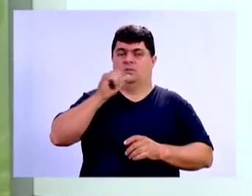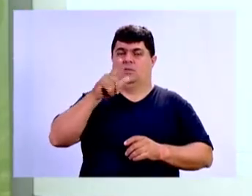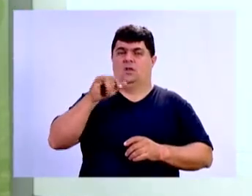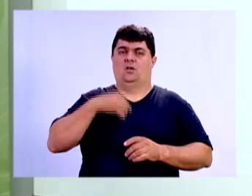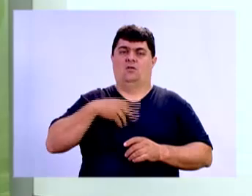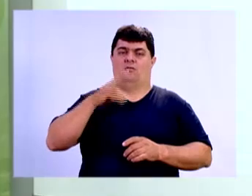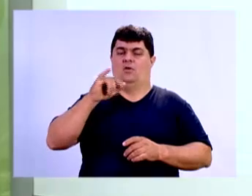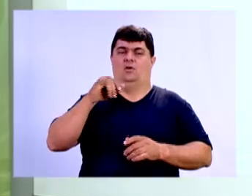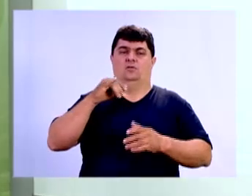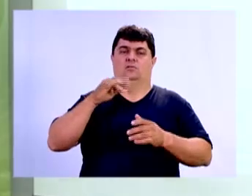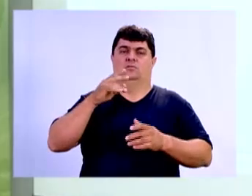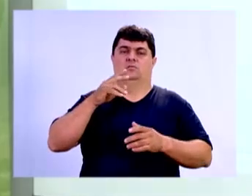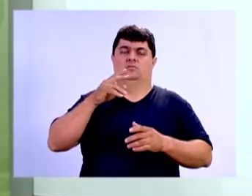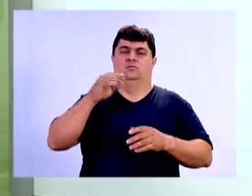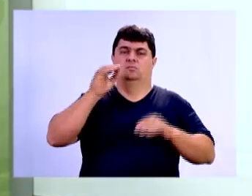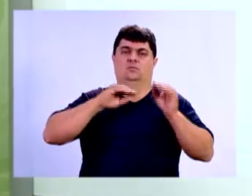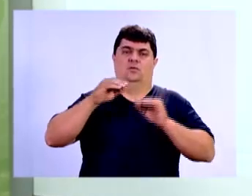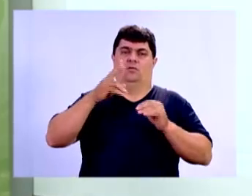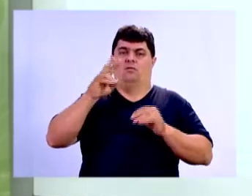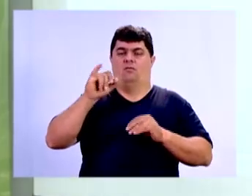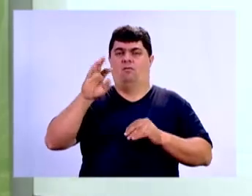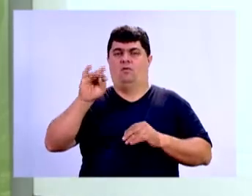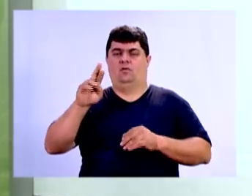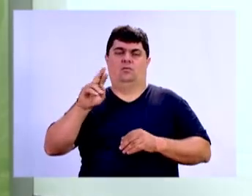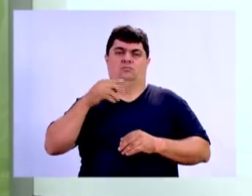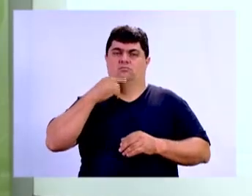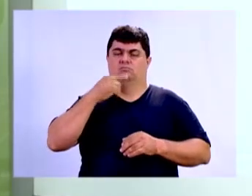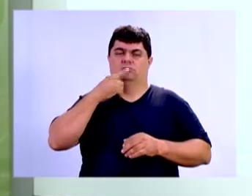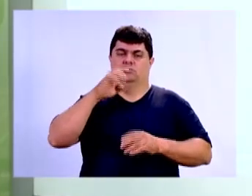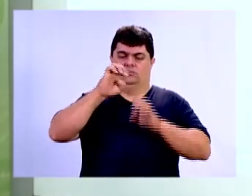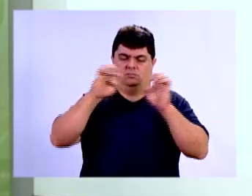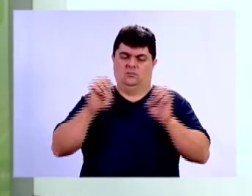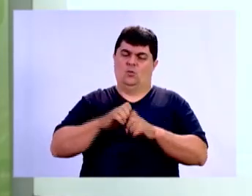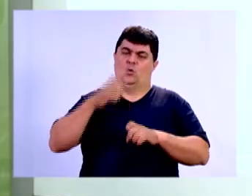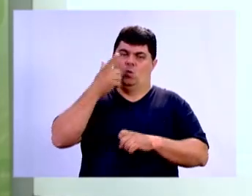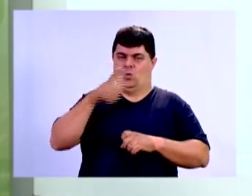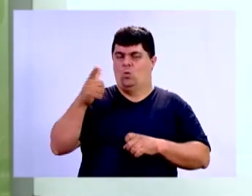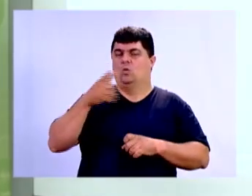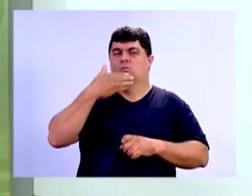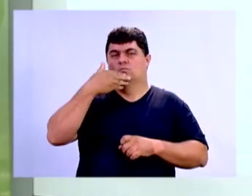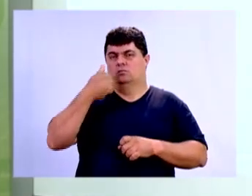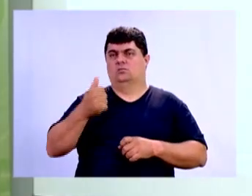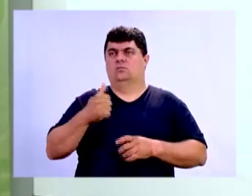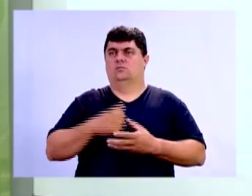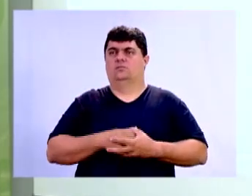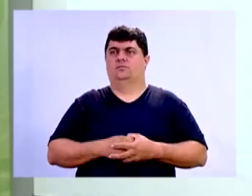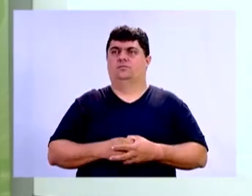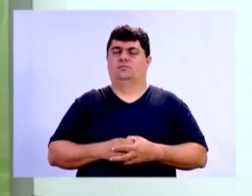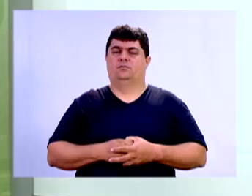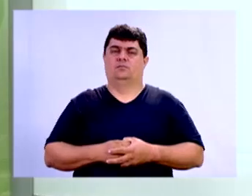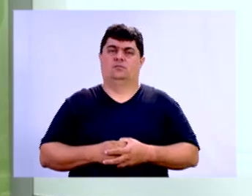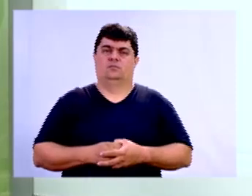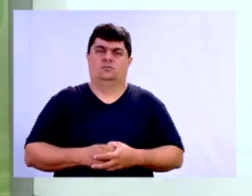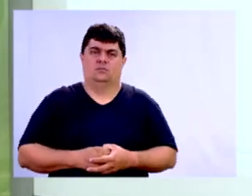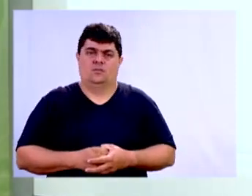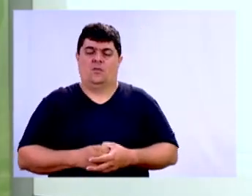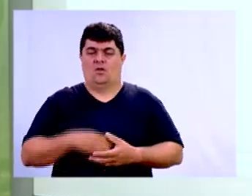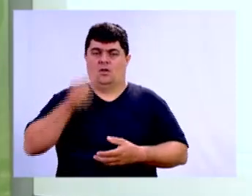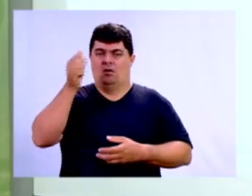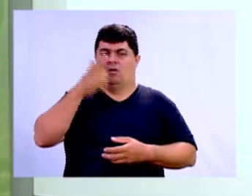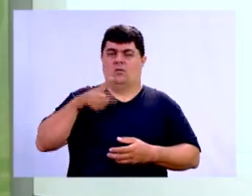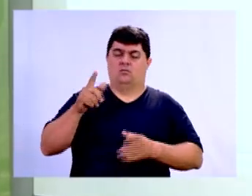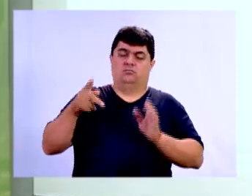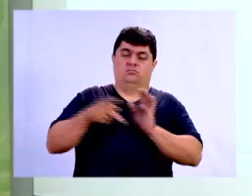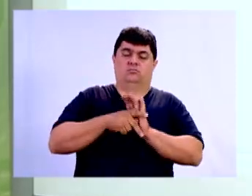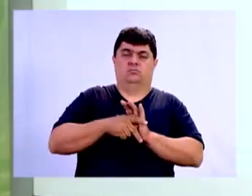vai armazenar os clientes da sua loja dentro de vetores. Tem estruturas mais específicas para isso. Serve para algum tipo de algoritmo